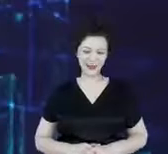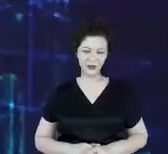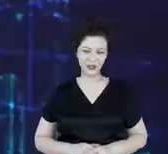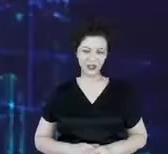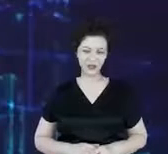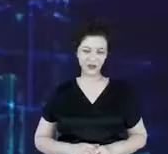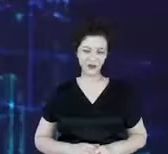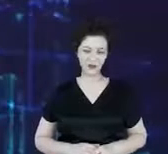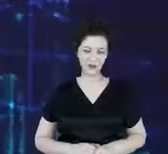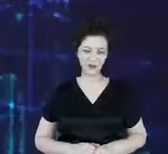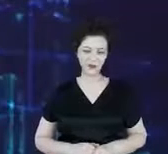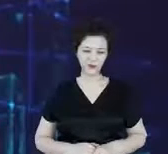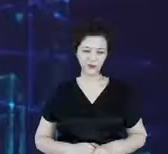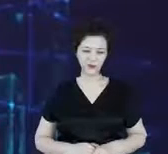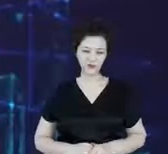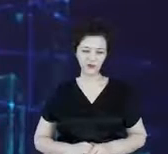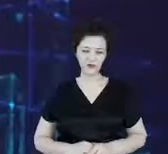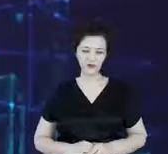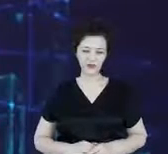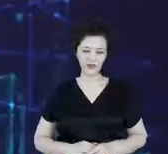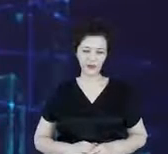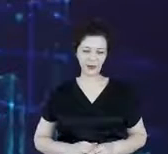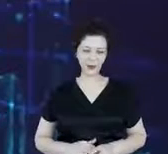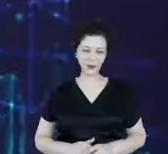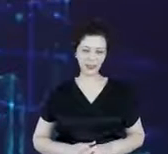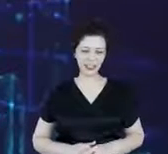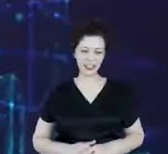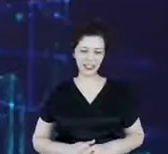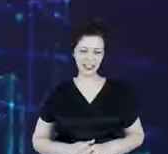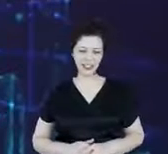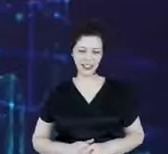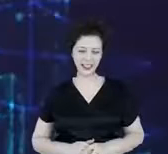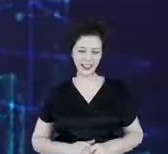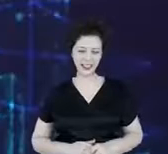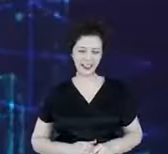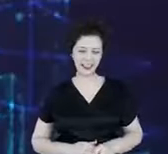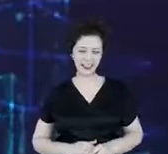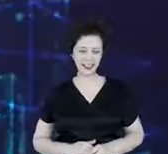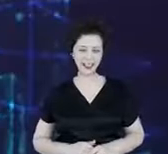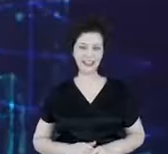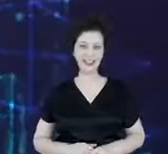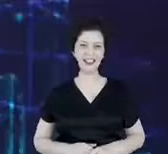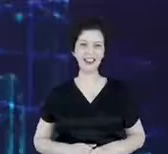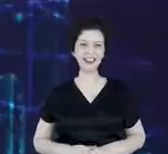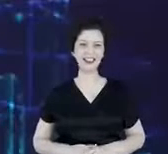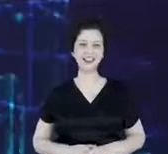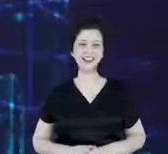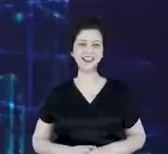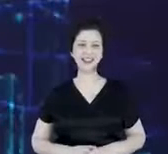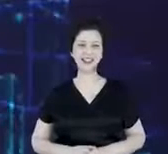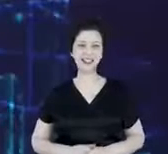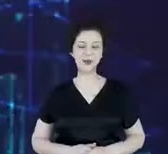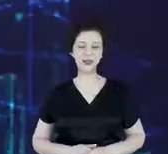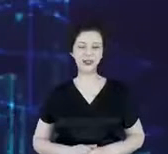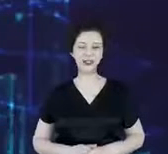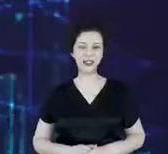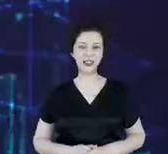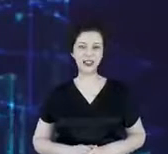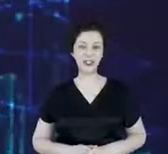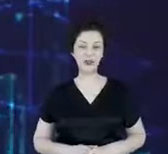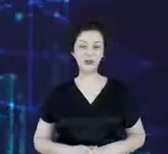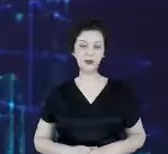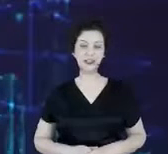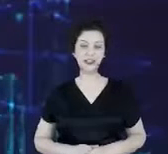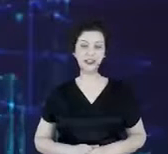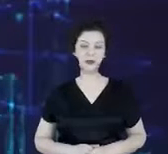para presente nos dois conteúdos começamos com digitalização e para esclarecer melhor e debater o assunto do